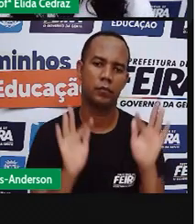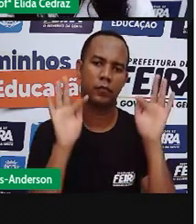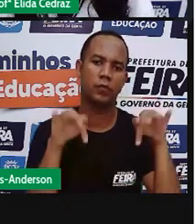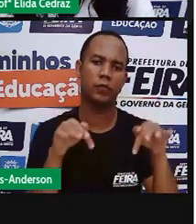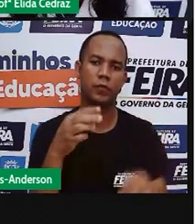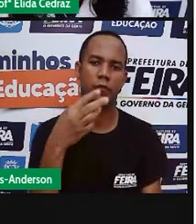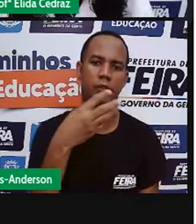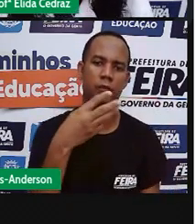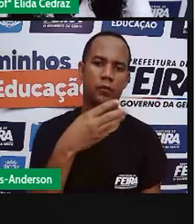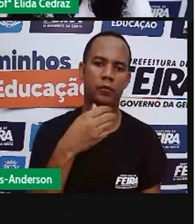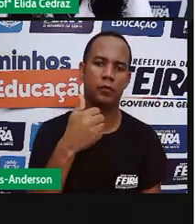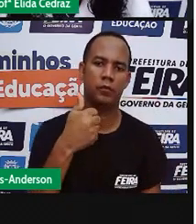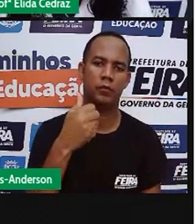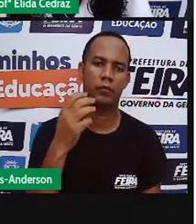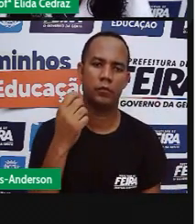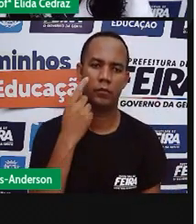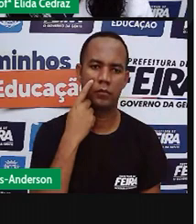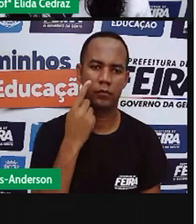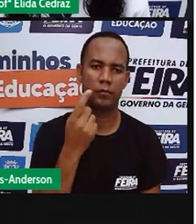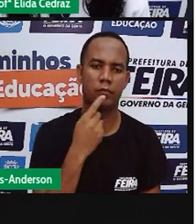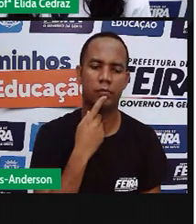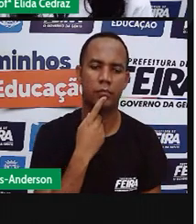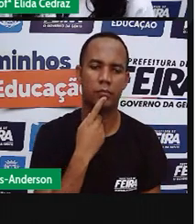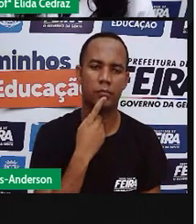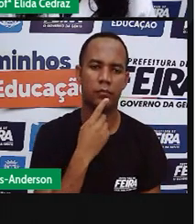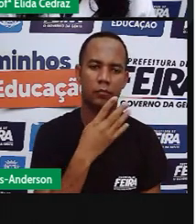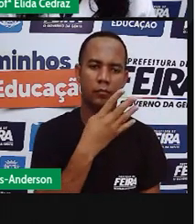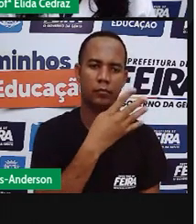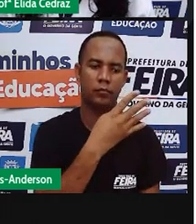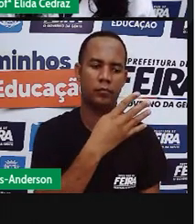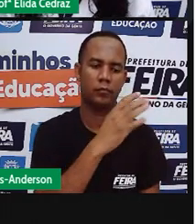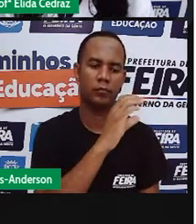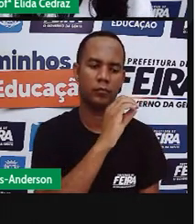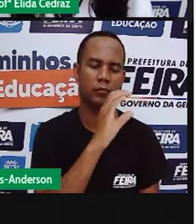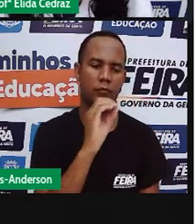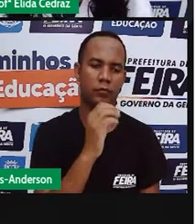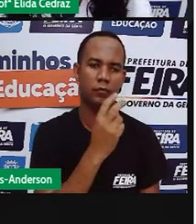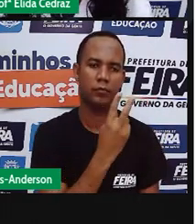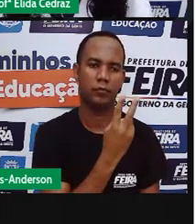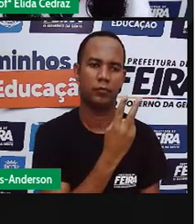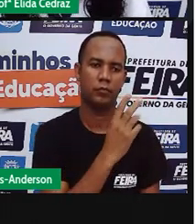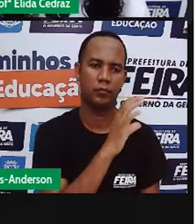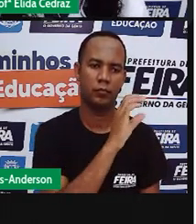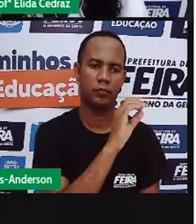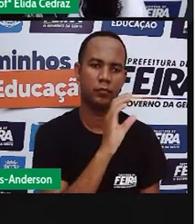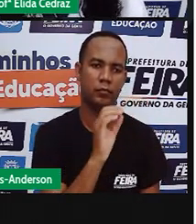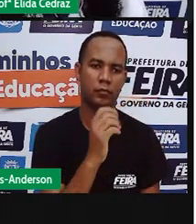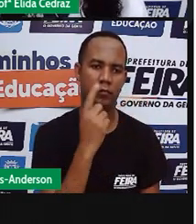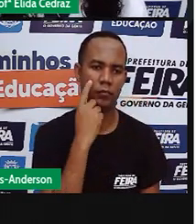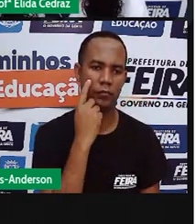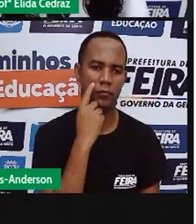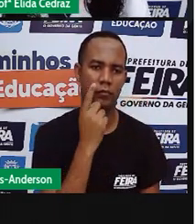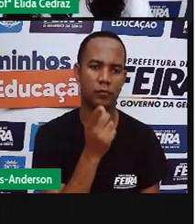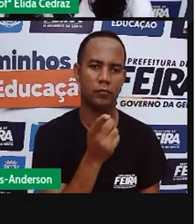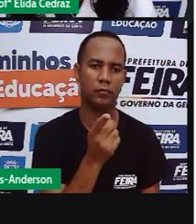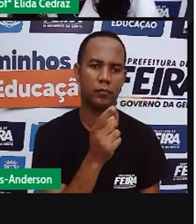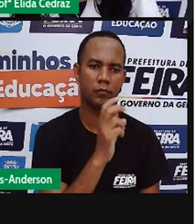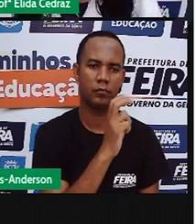10. Vamos ver como fica de 400? Olha. E a de